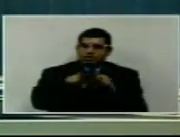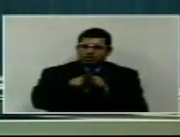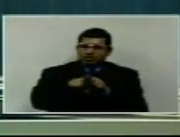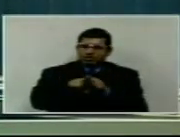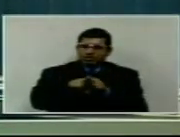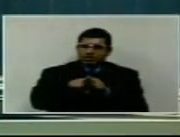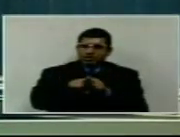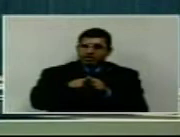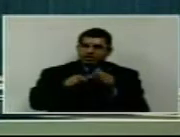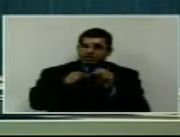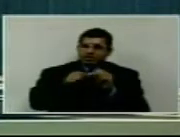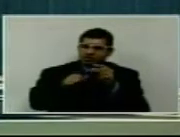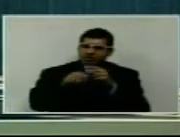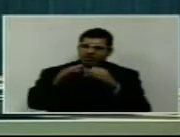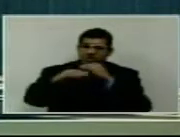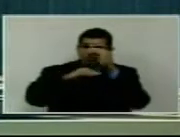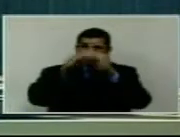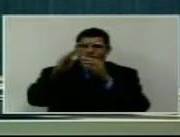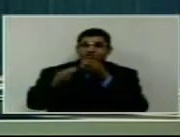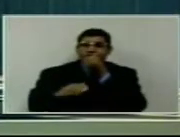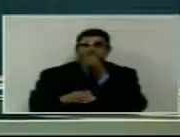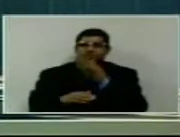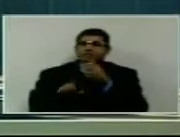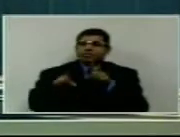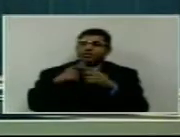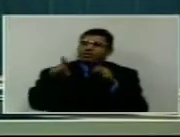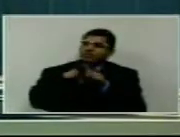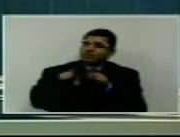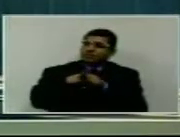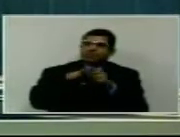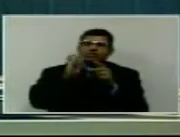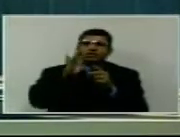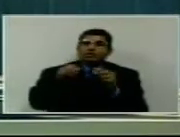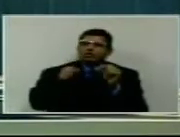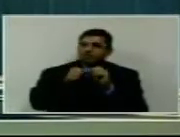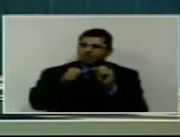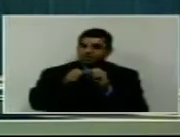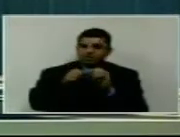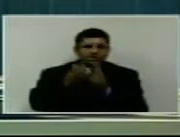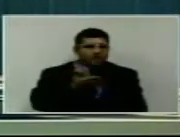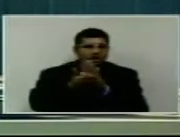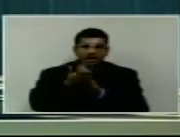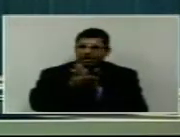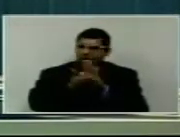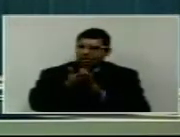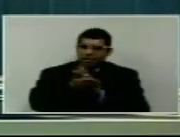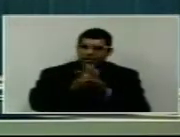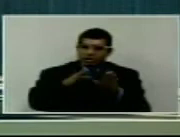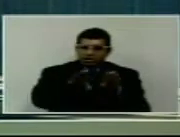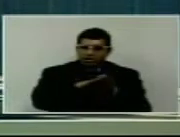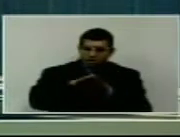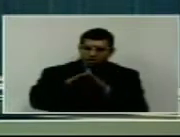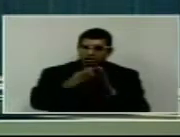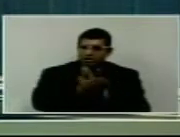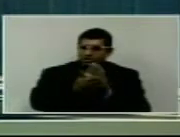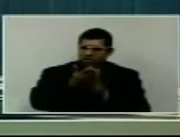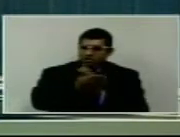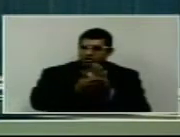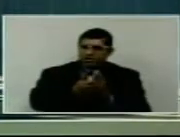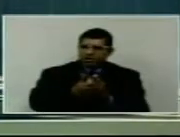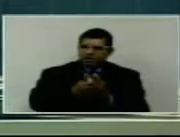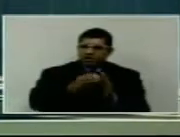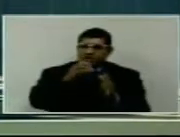da estação de tratamento de água. Mas também não foram feitas nem mesmo as ligações